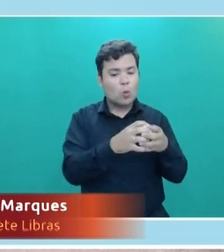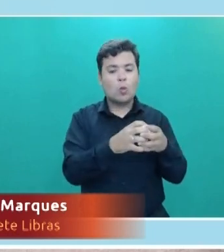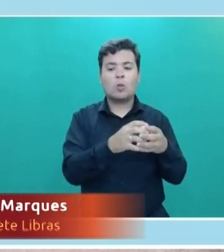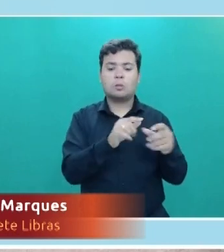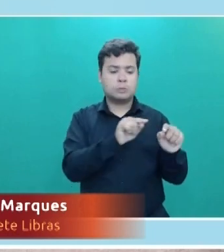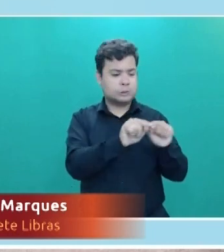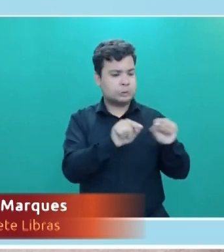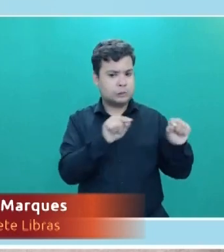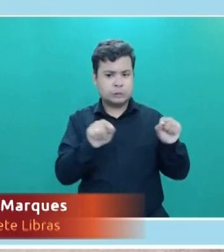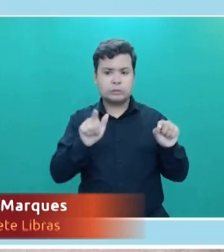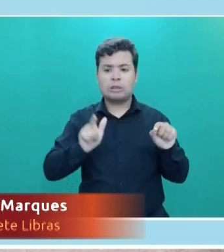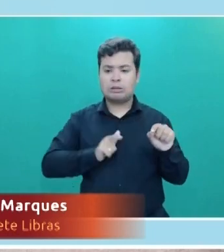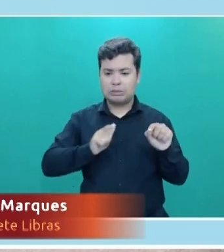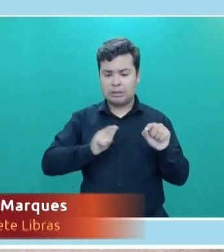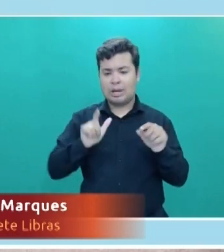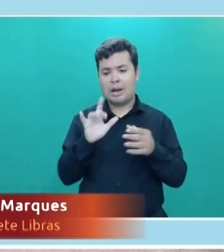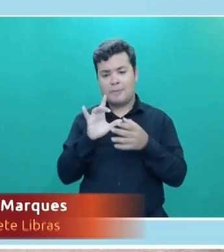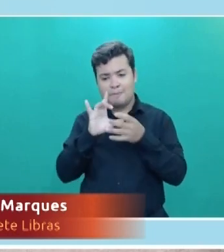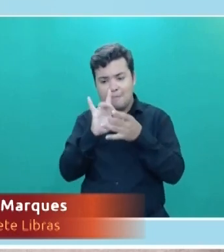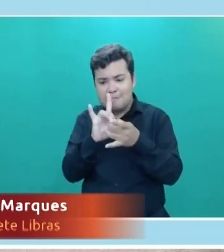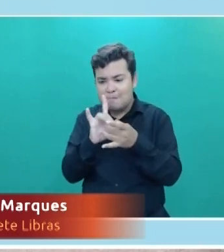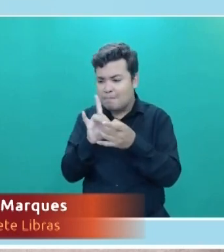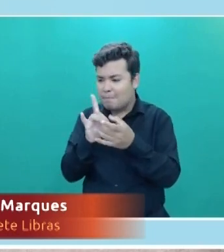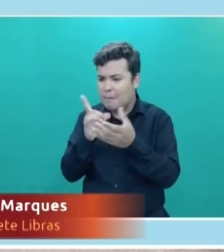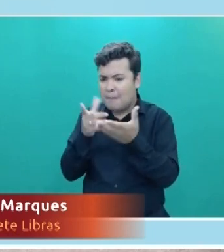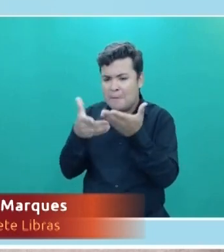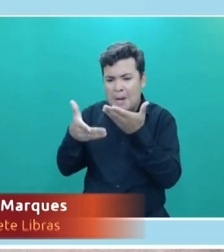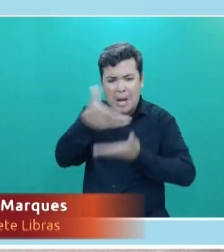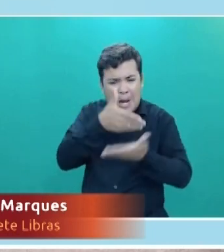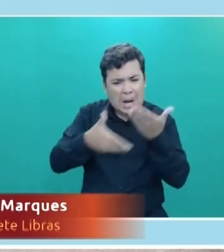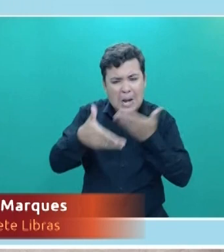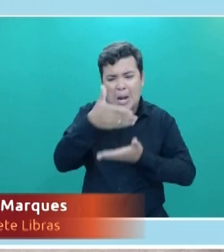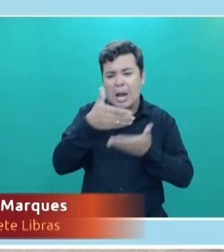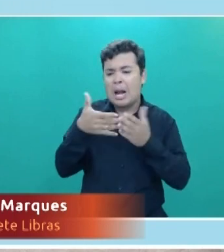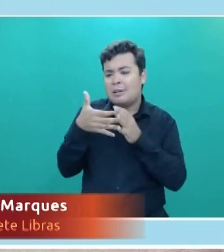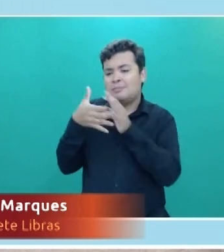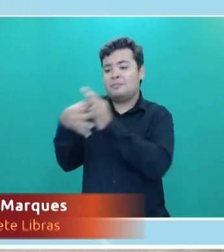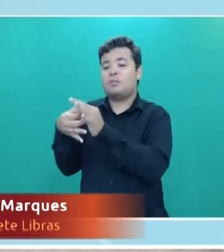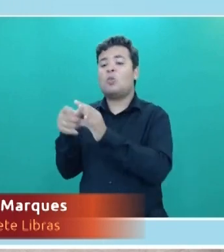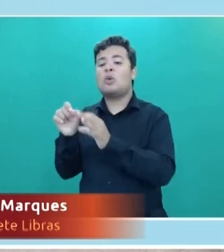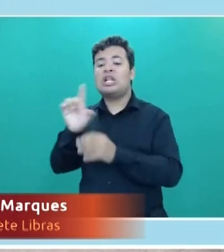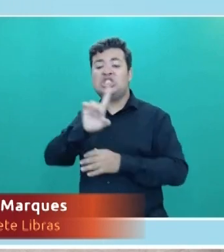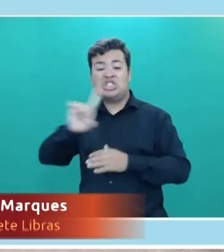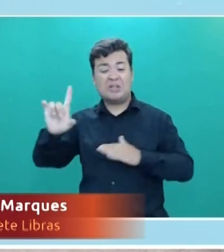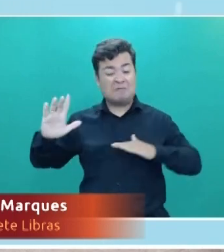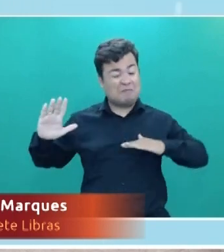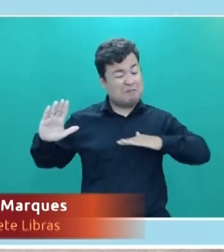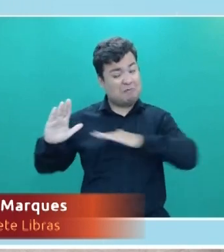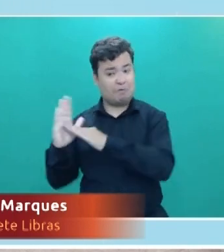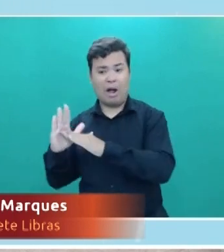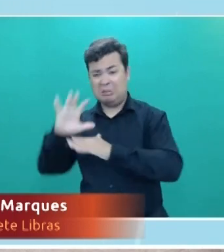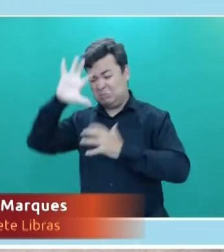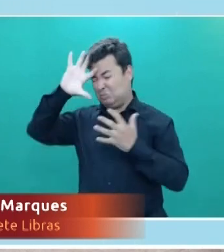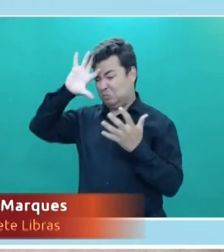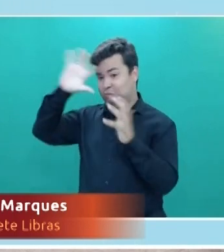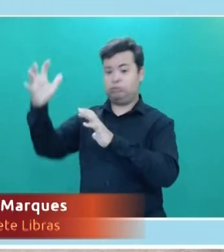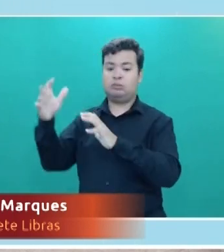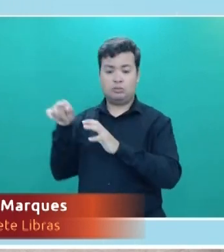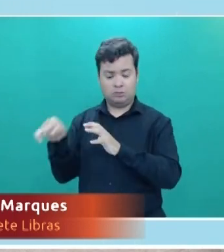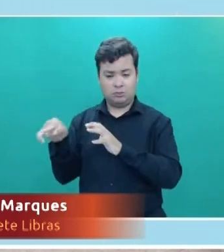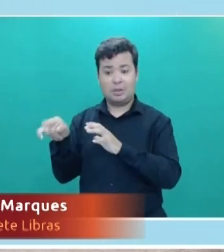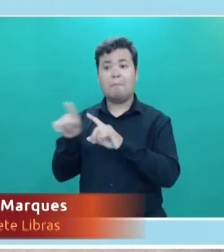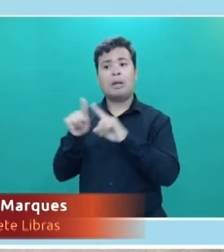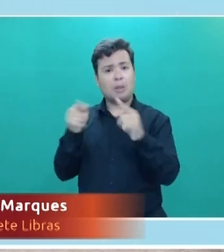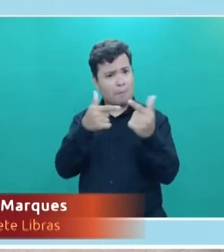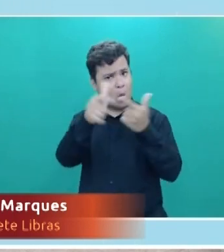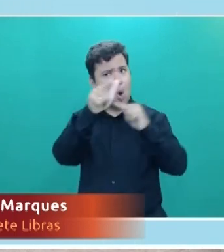uma interconexão, uma polinização cruzada muito forte com a direita radical e com a extrema-direita, mas não somente, tá? Também